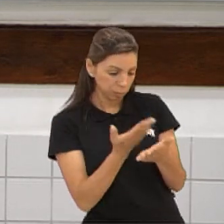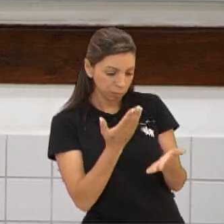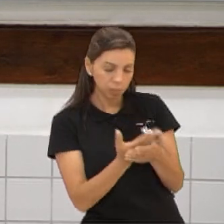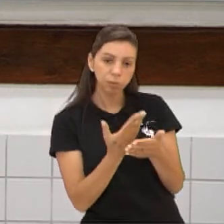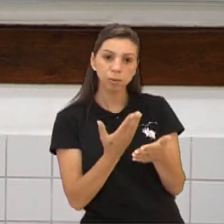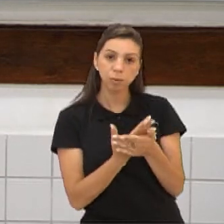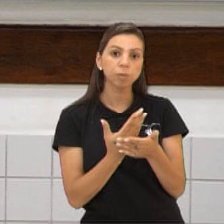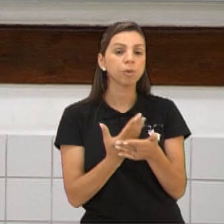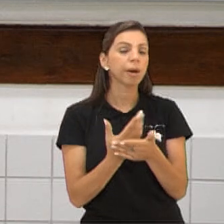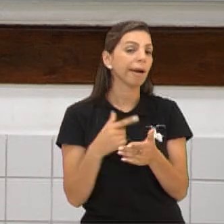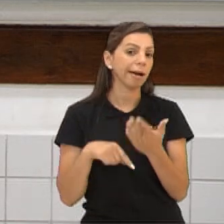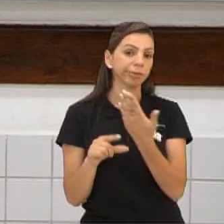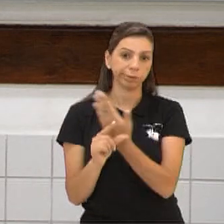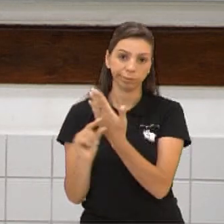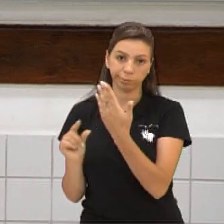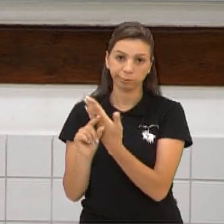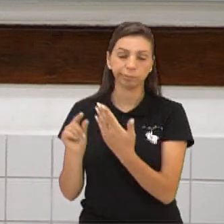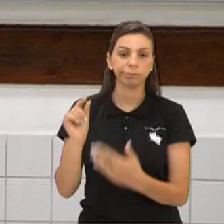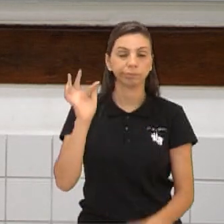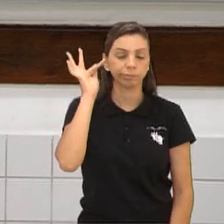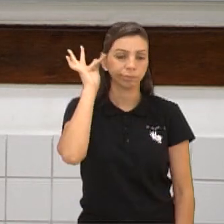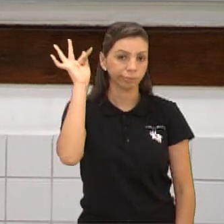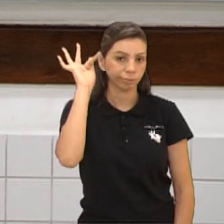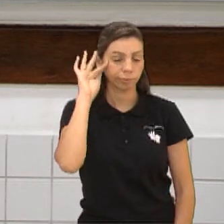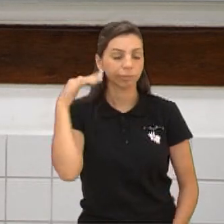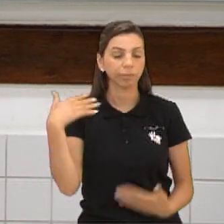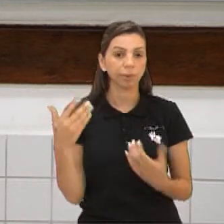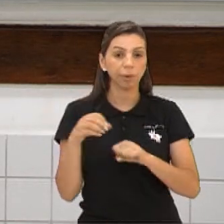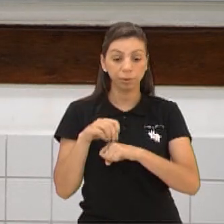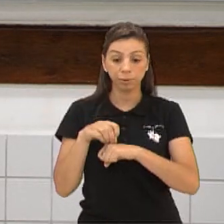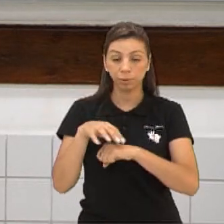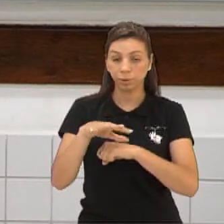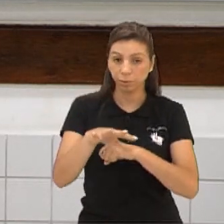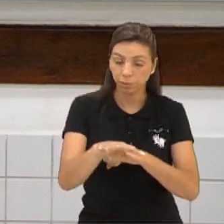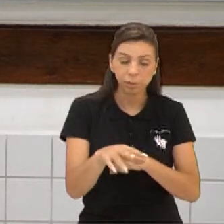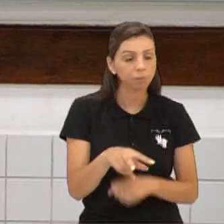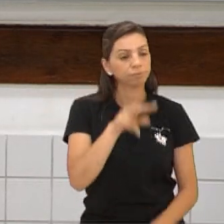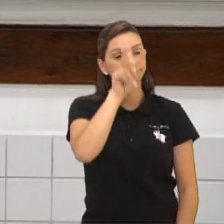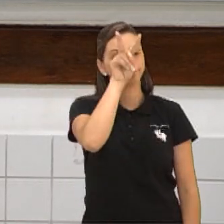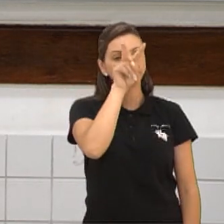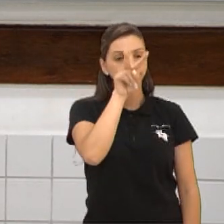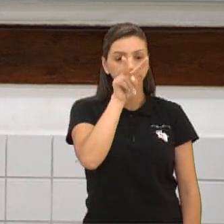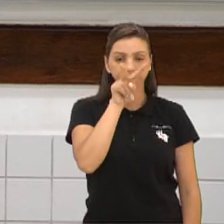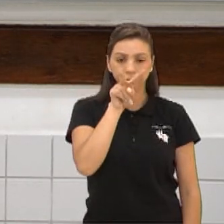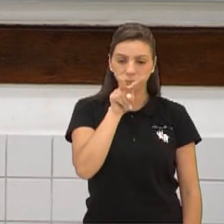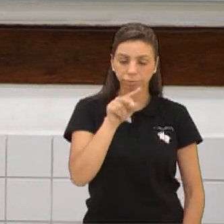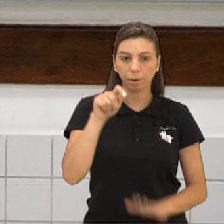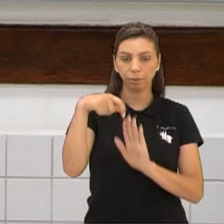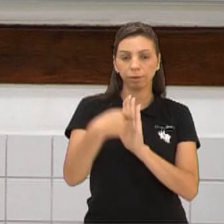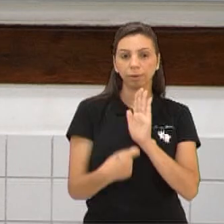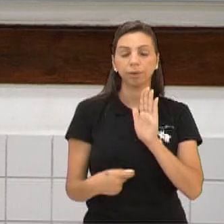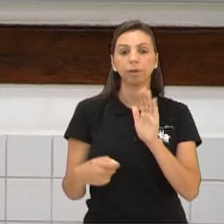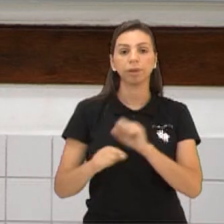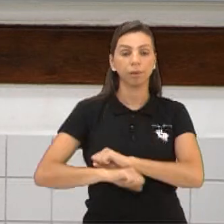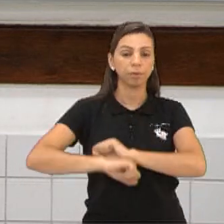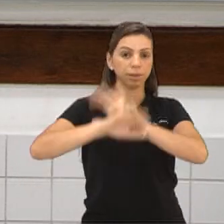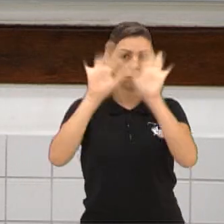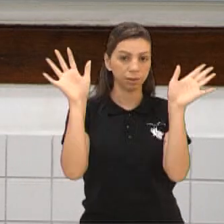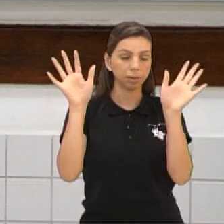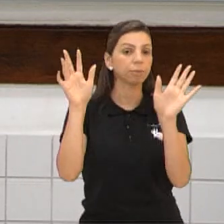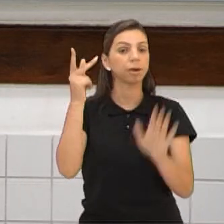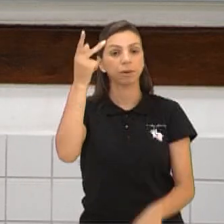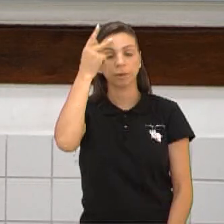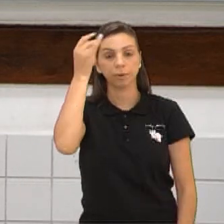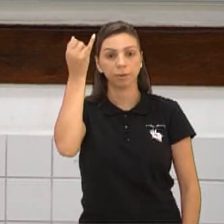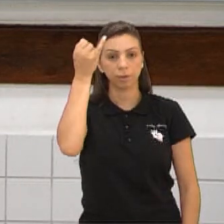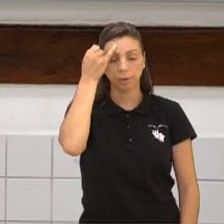relativas a esses filósofos. E eu recomendo a você que dê uma passadinha de olhos lá nesse texto que é o esclarecimento e também no